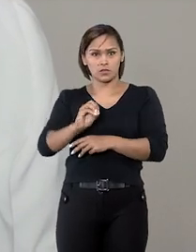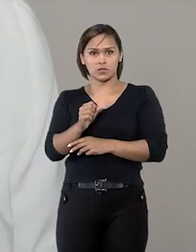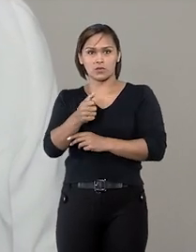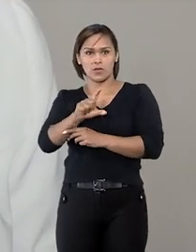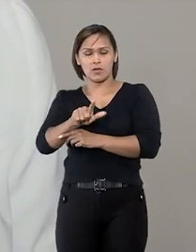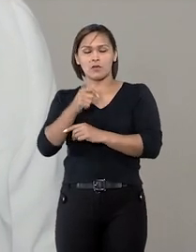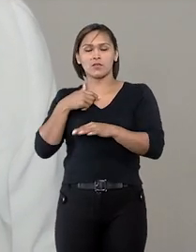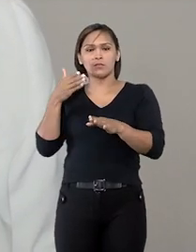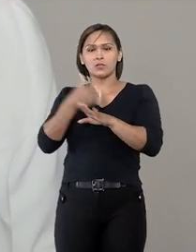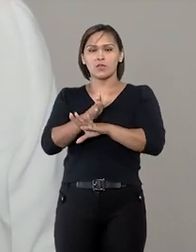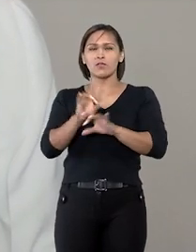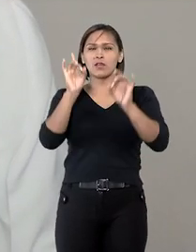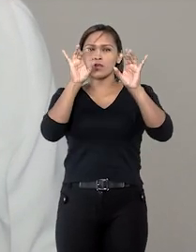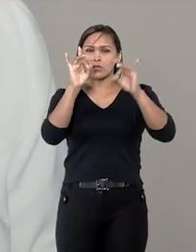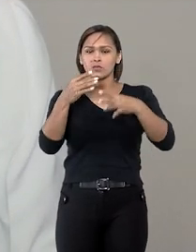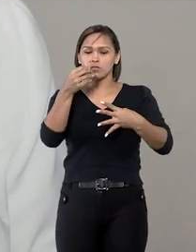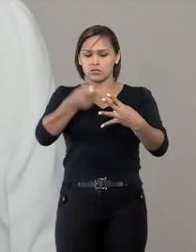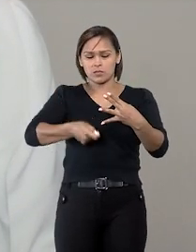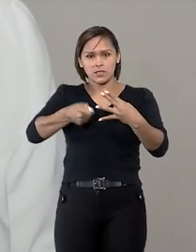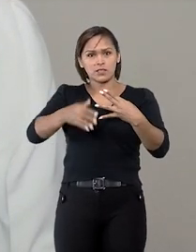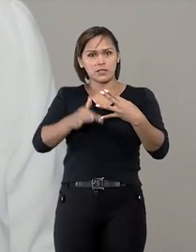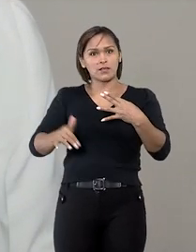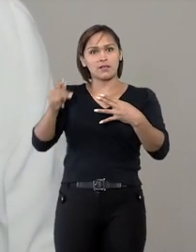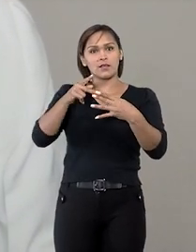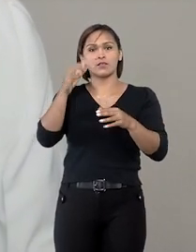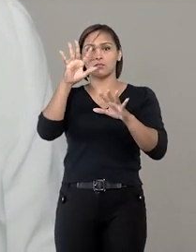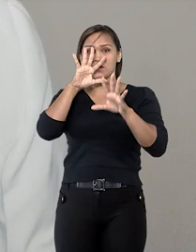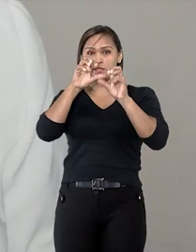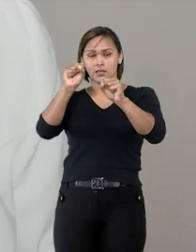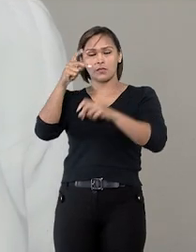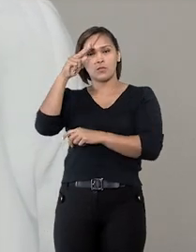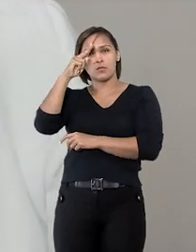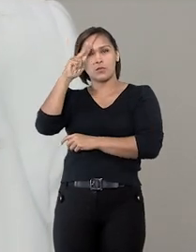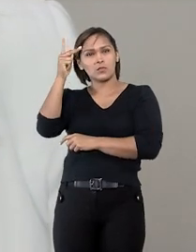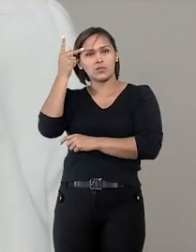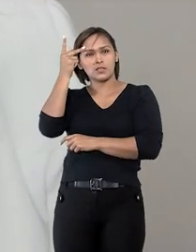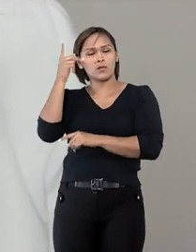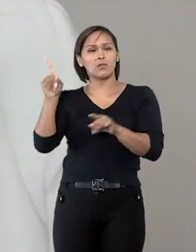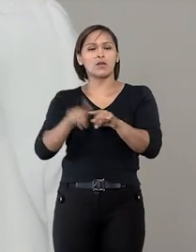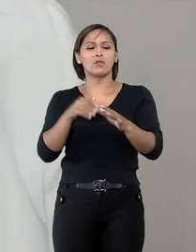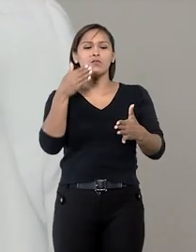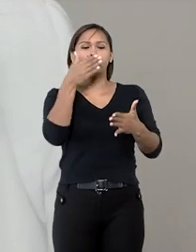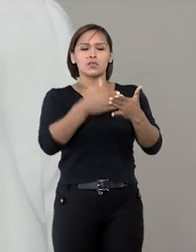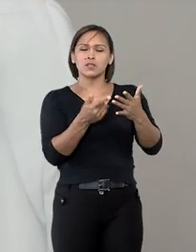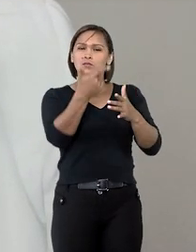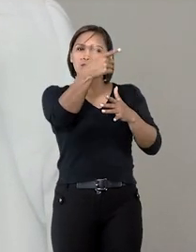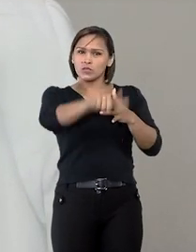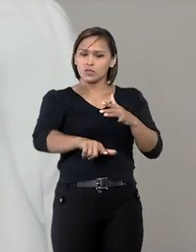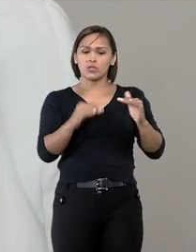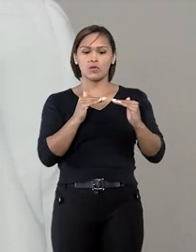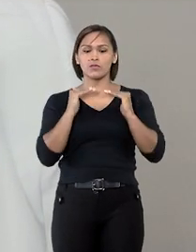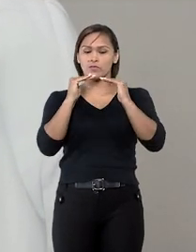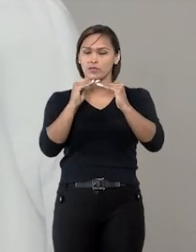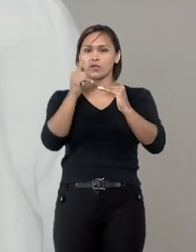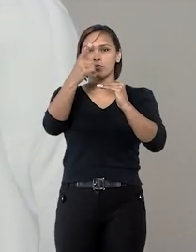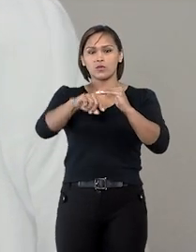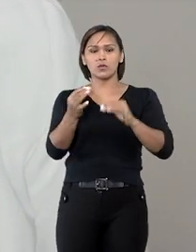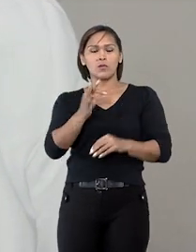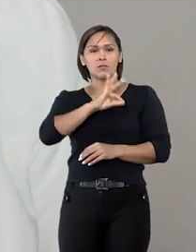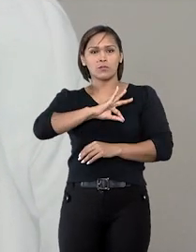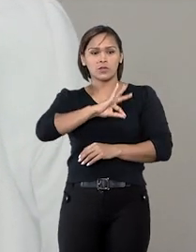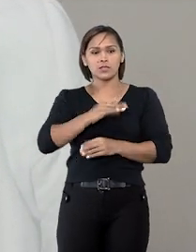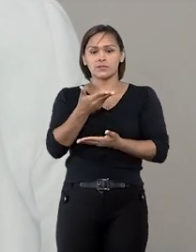Paciorni, que deu provimento a recursos especiais do Ministério Público de São Paulo e reestabeleceu condenações do Tribunal do Júri